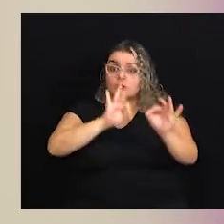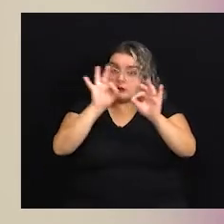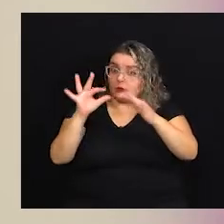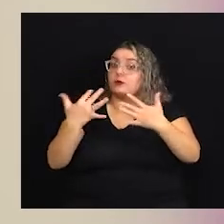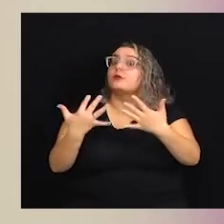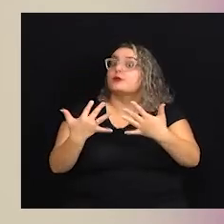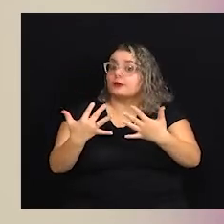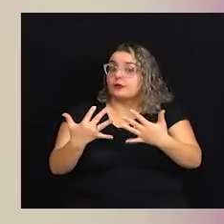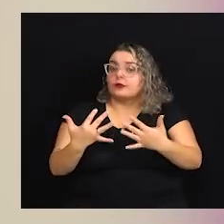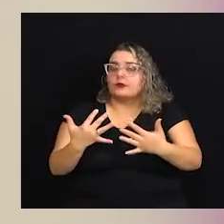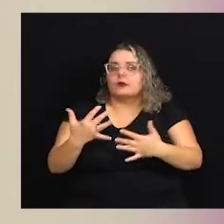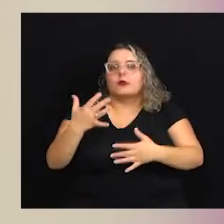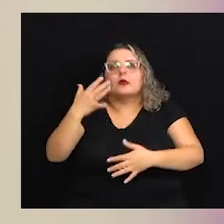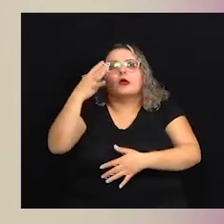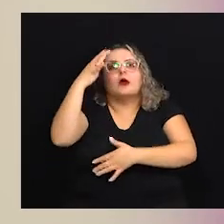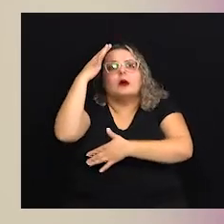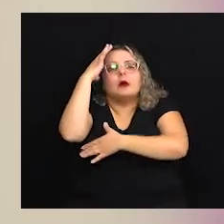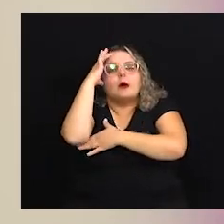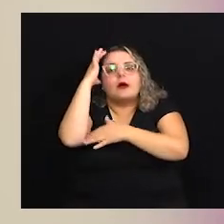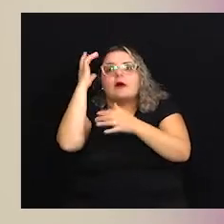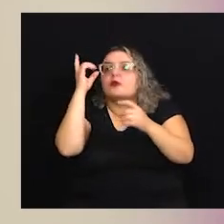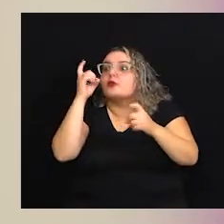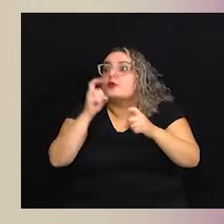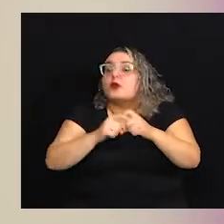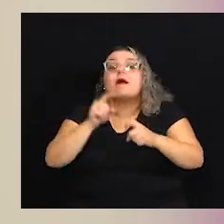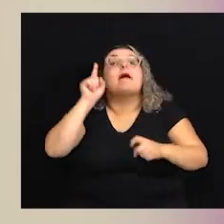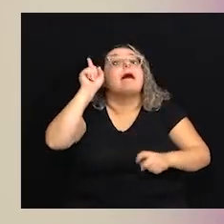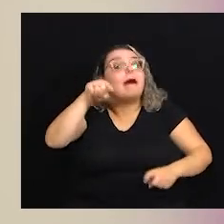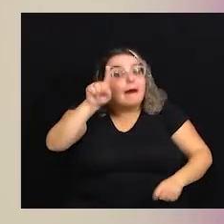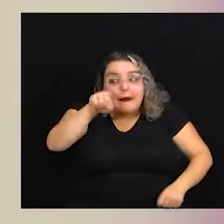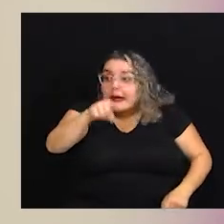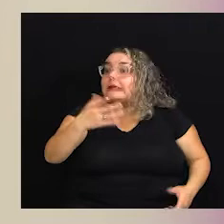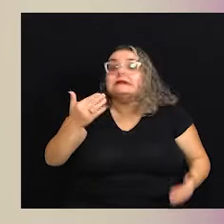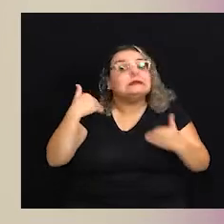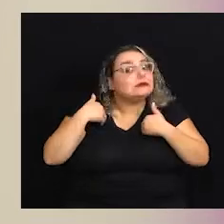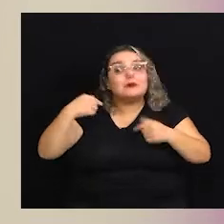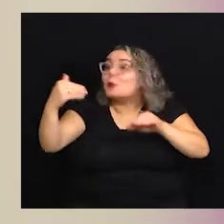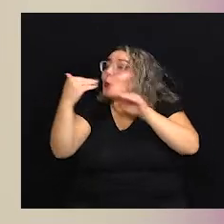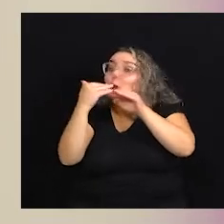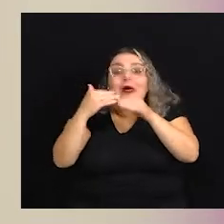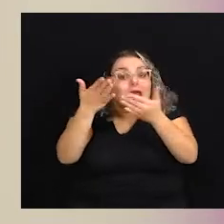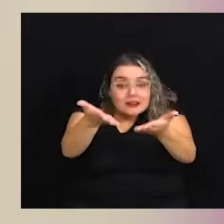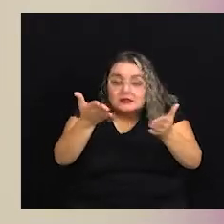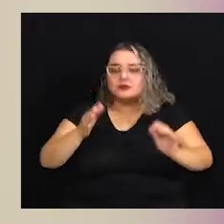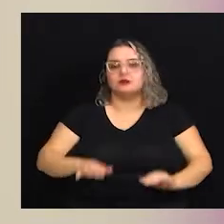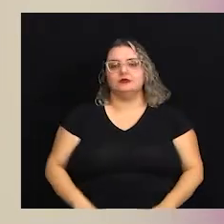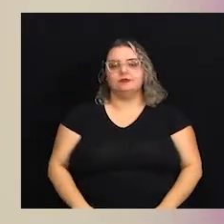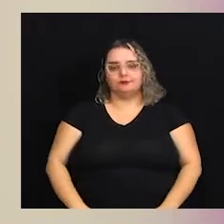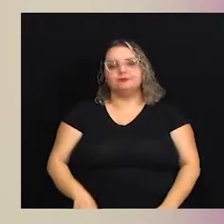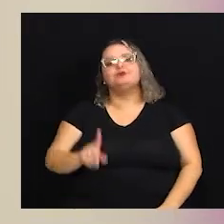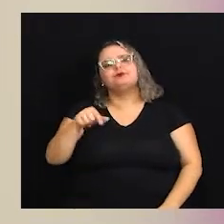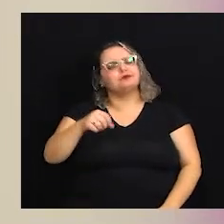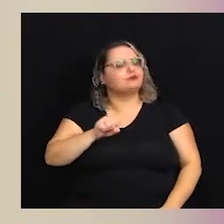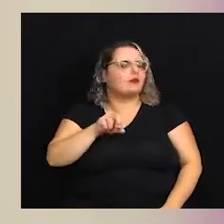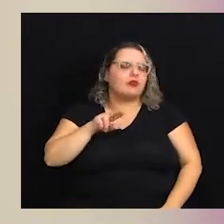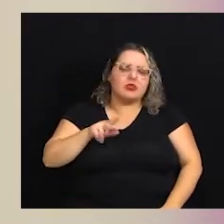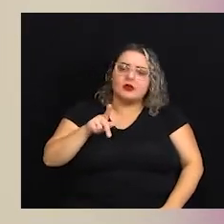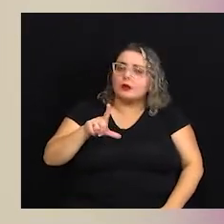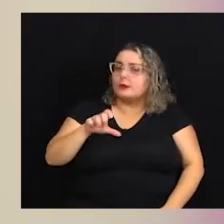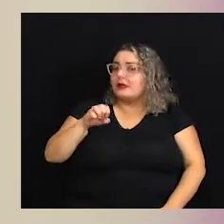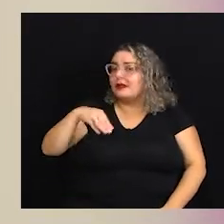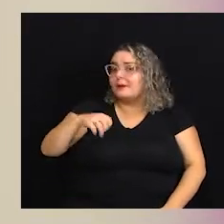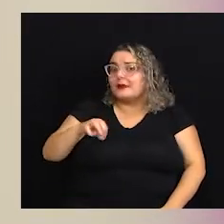nos assistindo e vão nos assistir, podem falar, nossa, doutora, é isso mesmo. Então, vem a linha de fitoterápico, vem a linha de